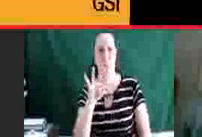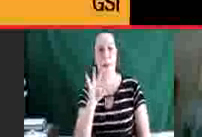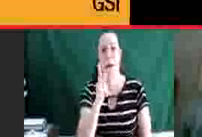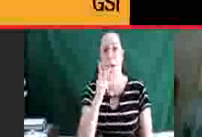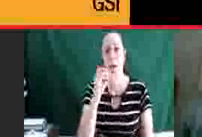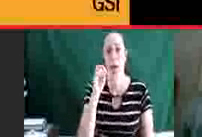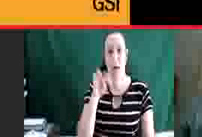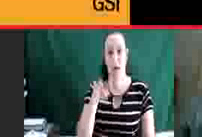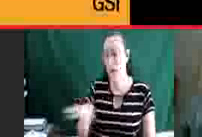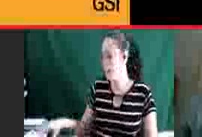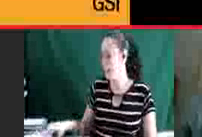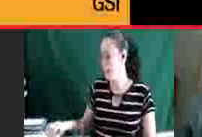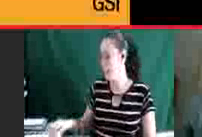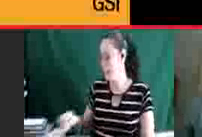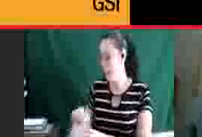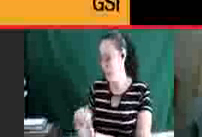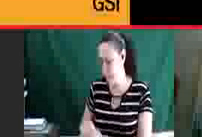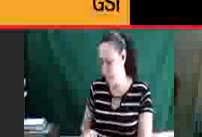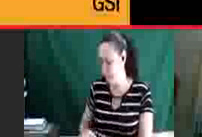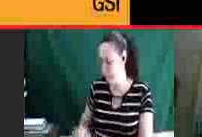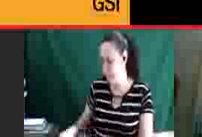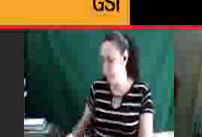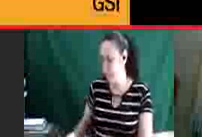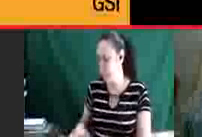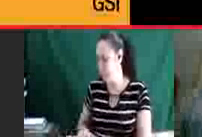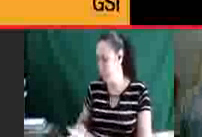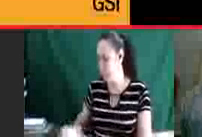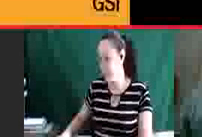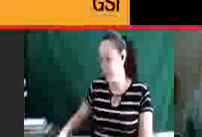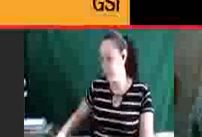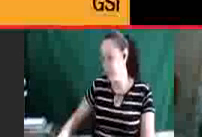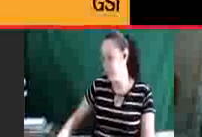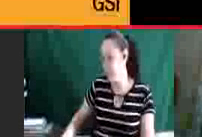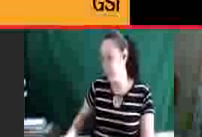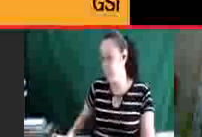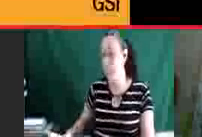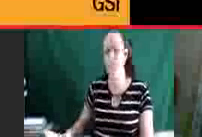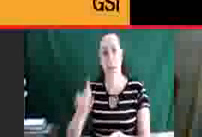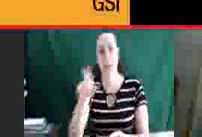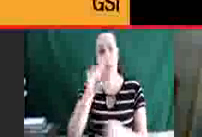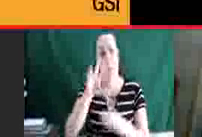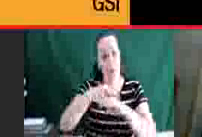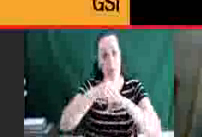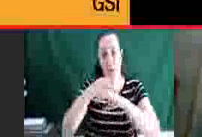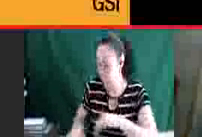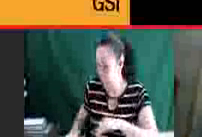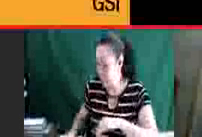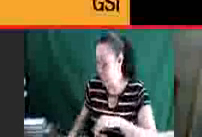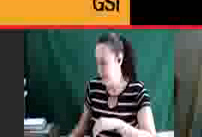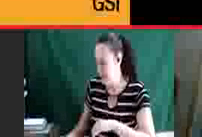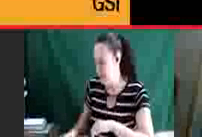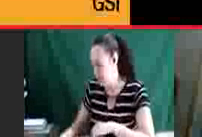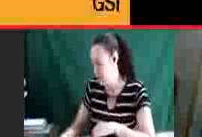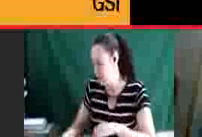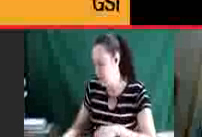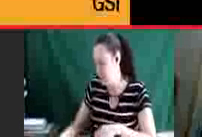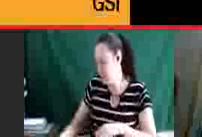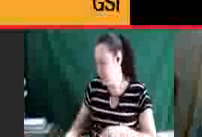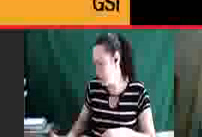dentro, tá? Você tem que tentar verificar se há vulnerabilidades nessa organização, nesse domínio, nesse